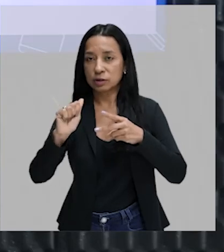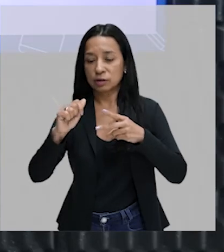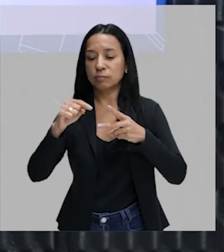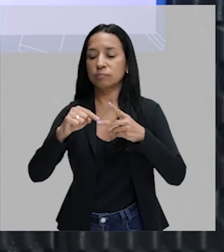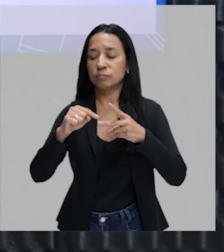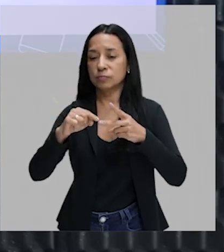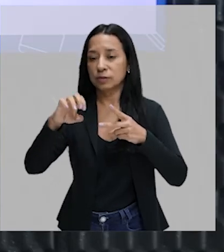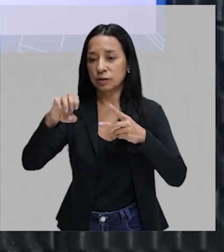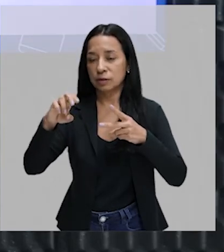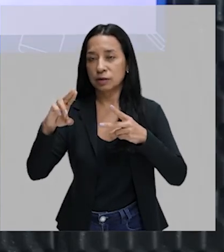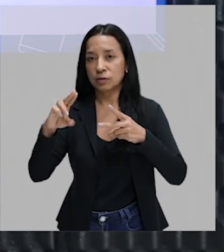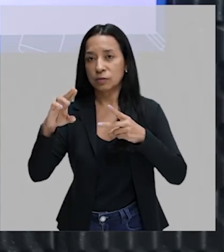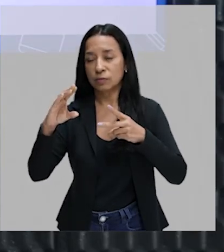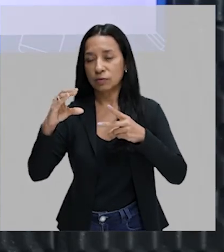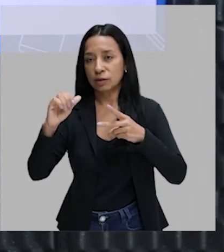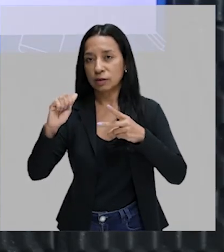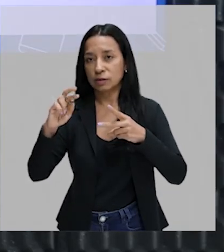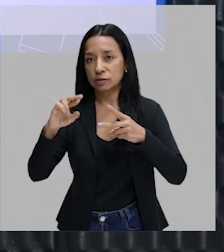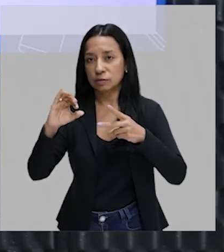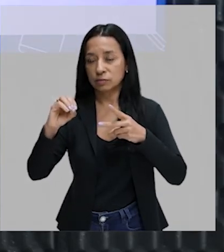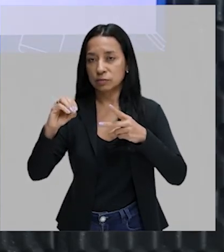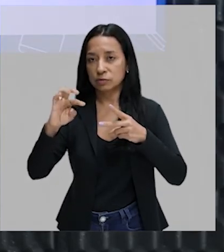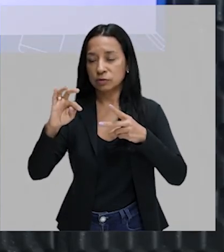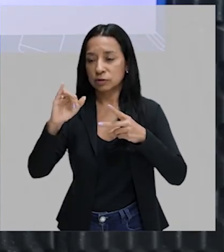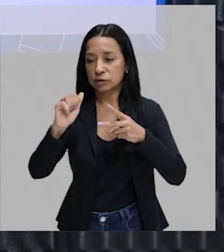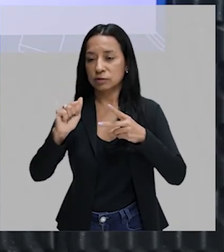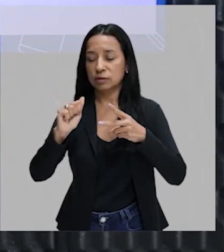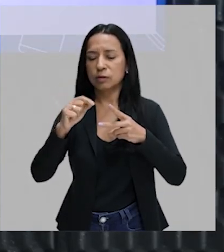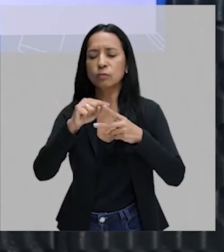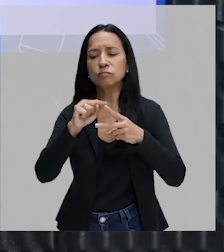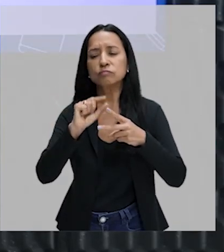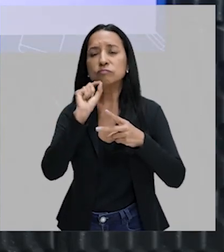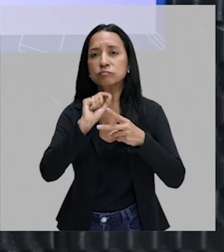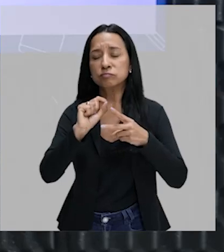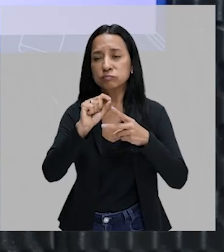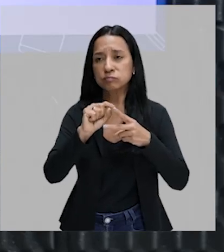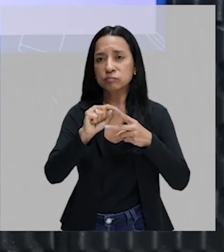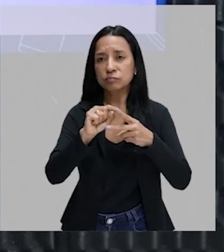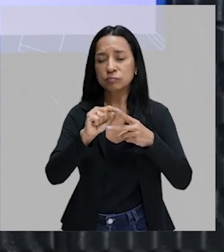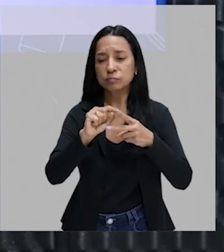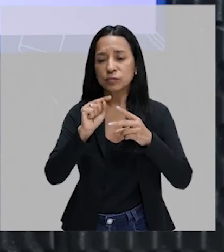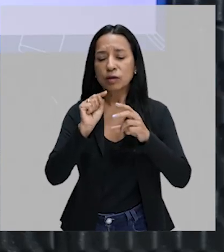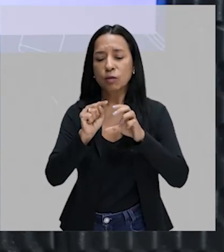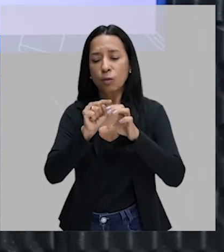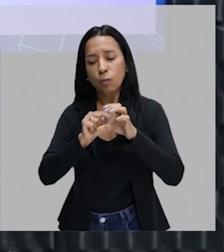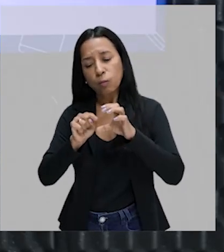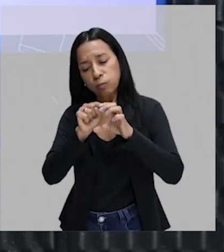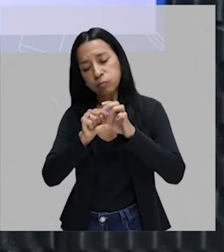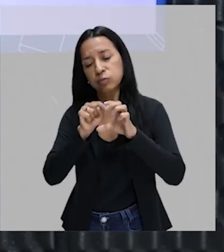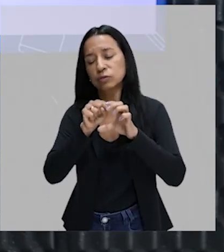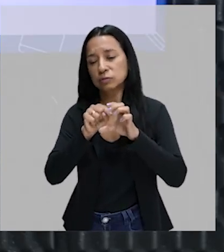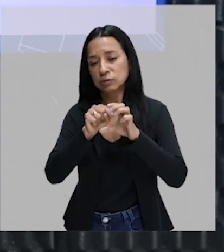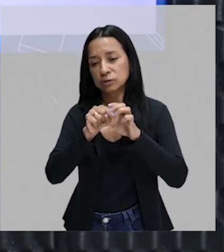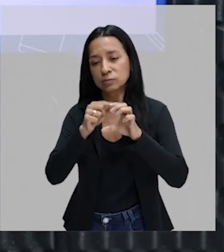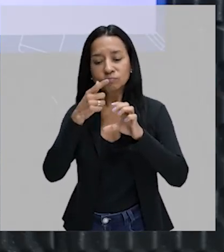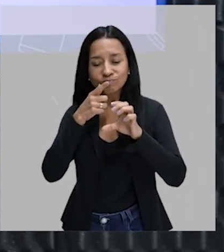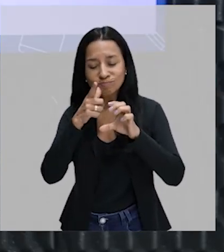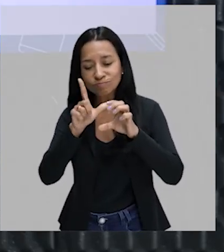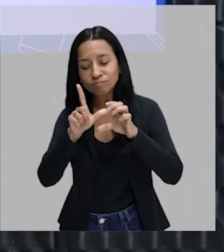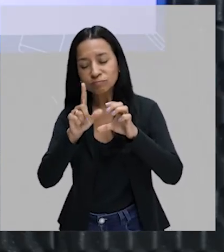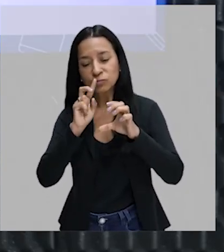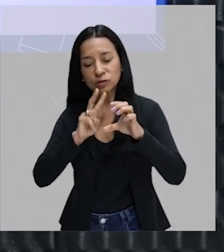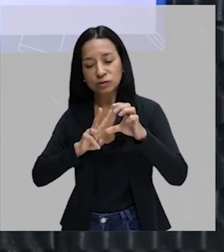é uma célula procariótica? É uma célula que não, a gente olha para o interior dela, a gente não